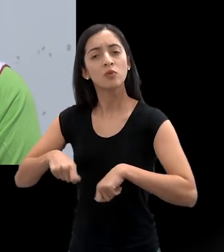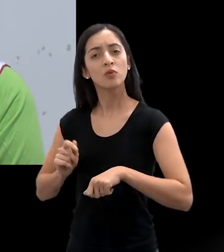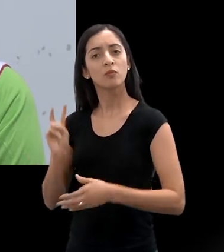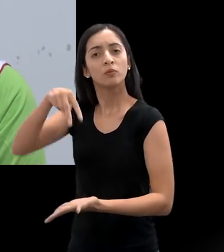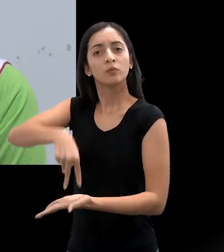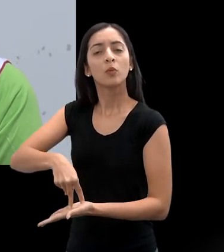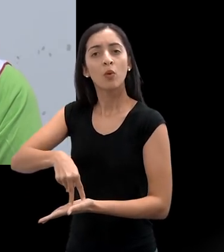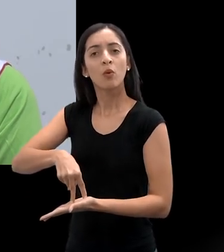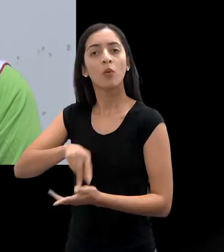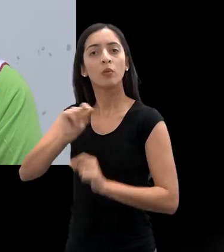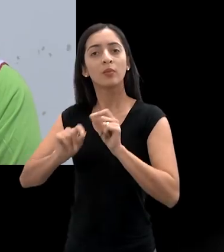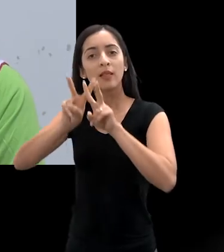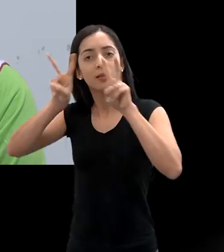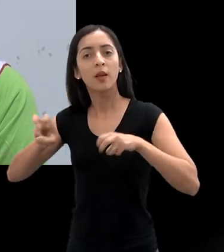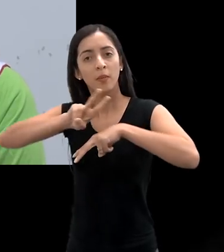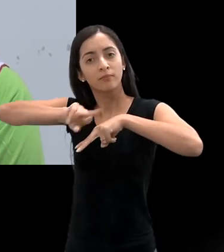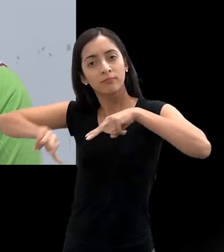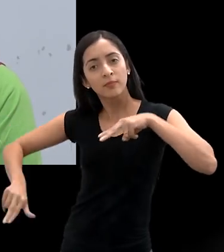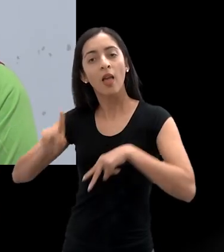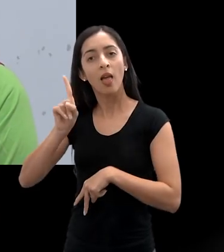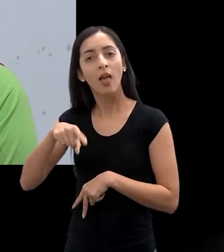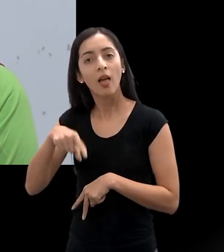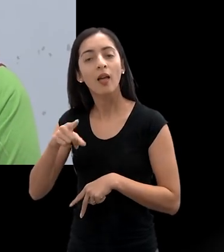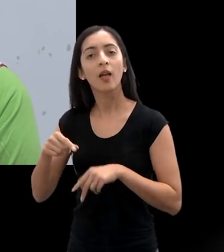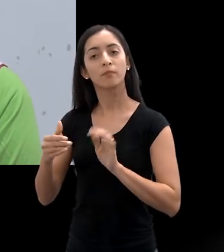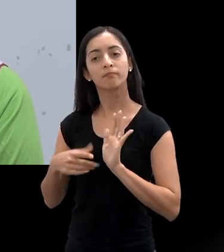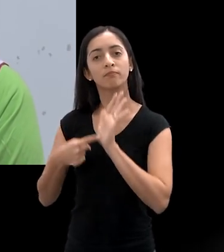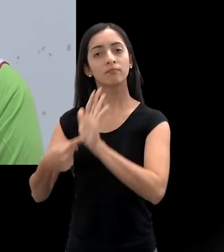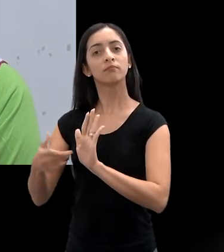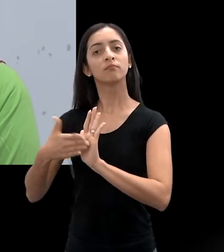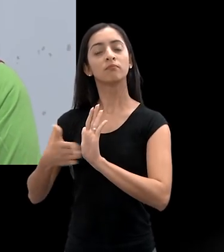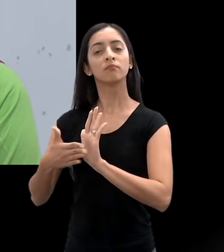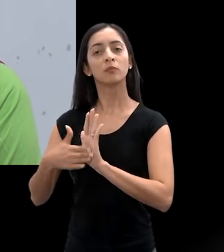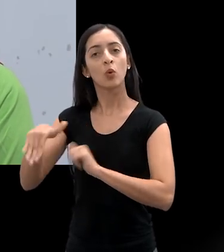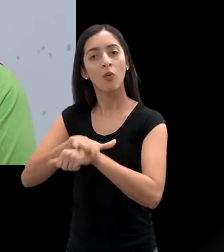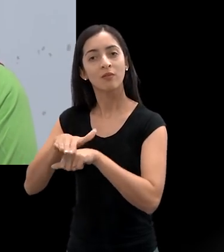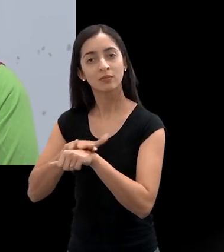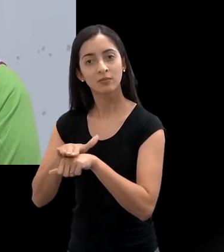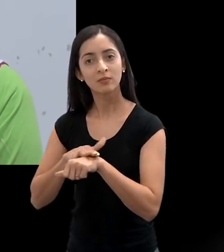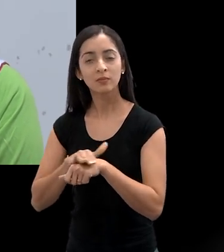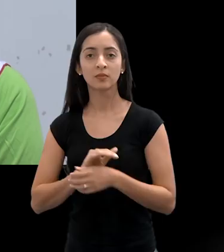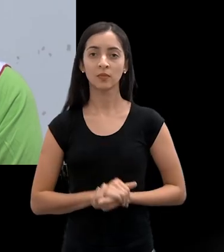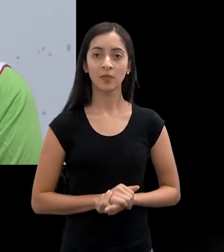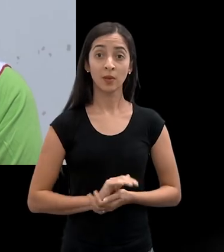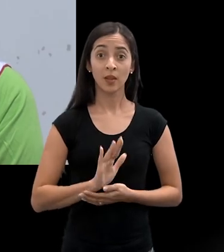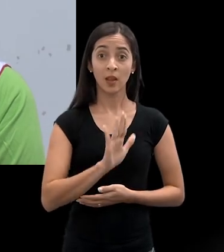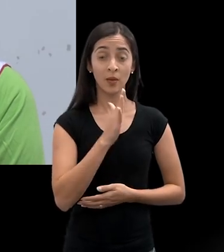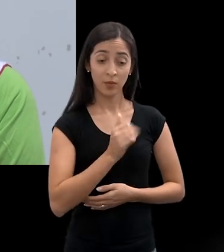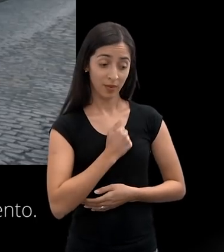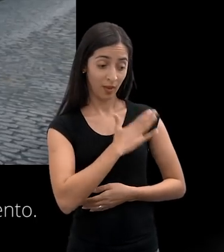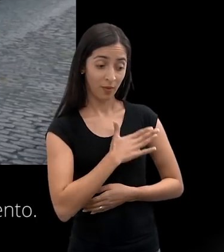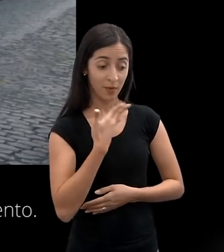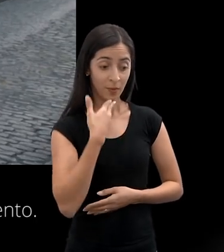é possível estar num lugar onde esse tipo de assunto é posto, é